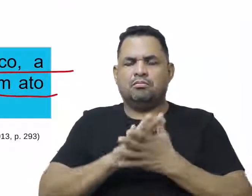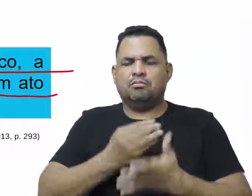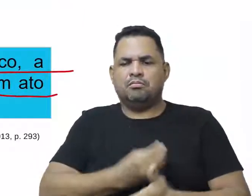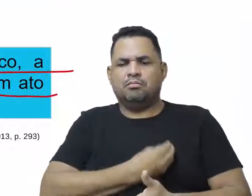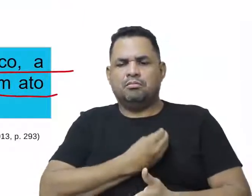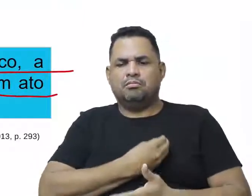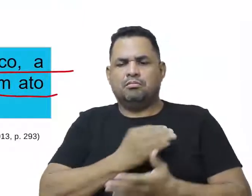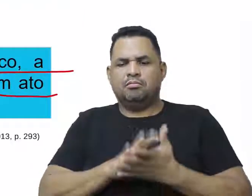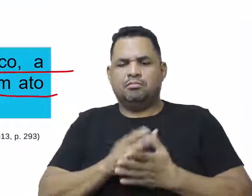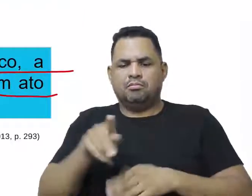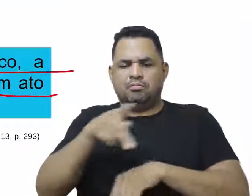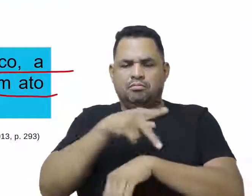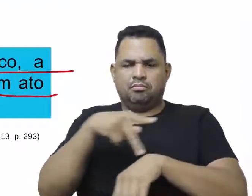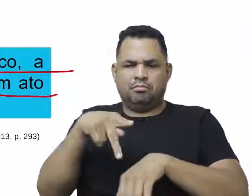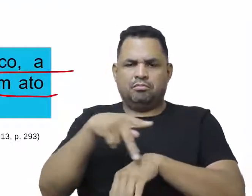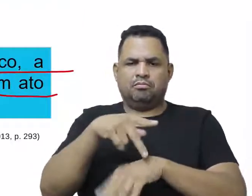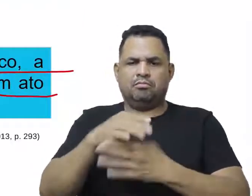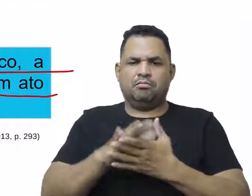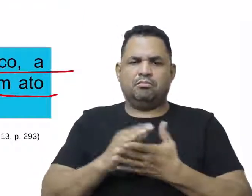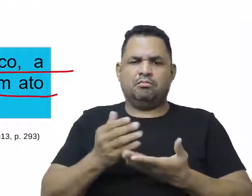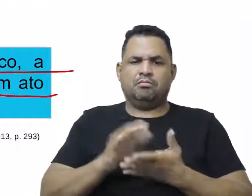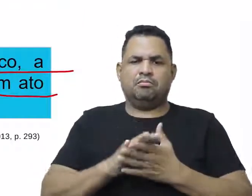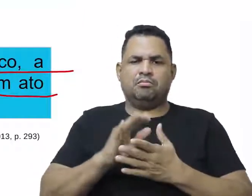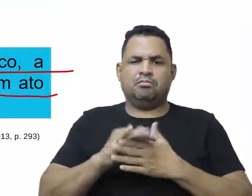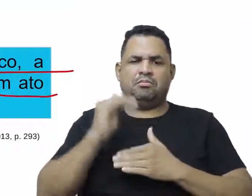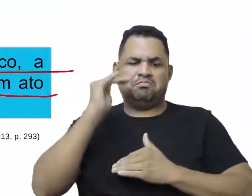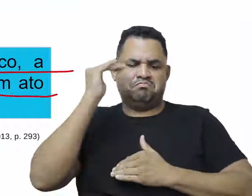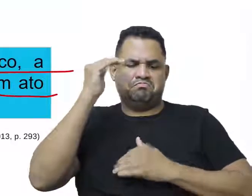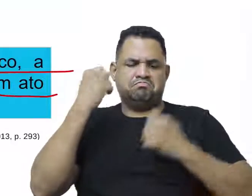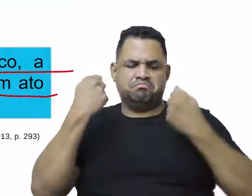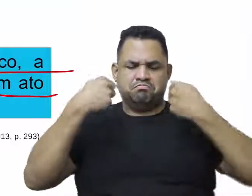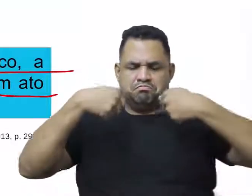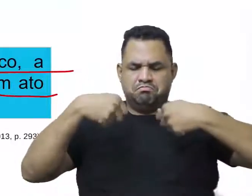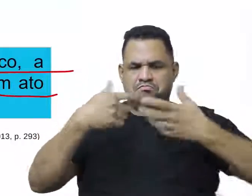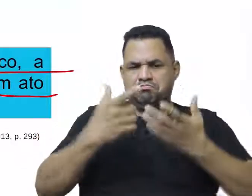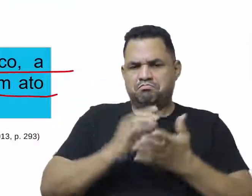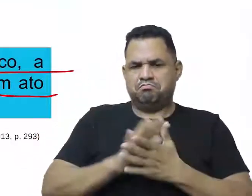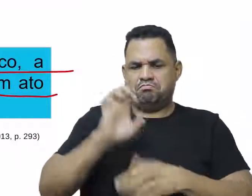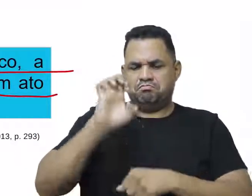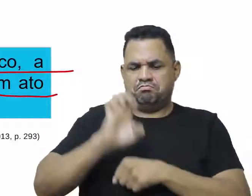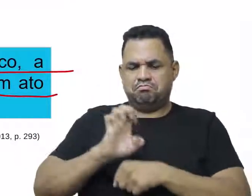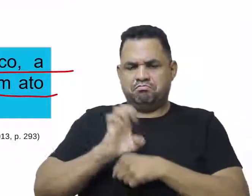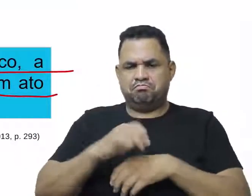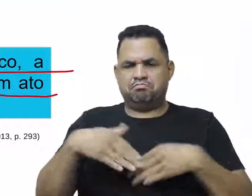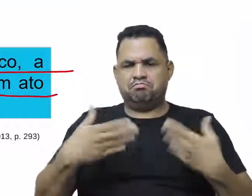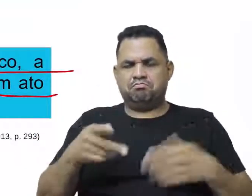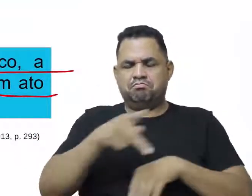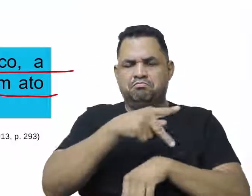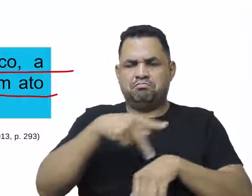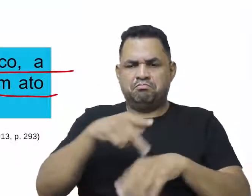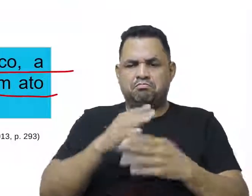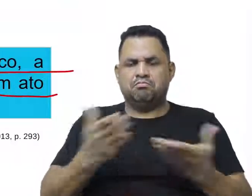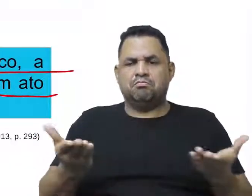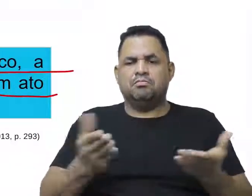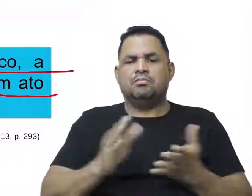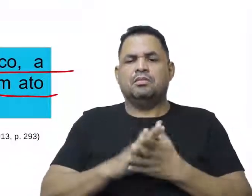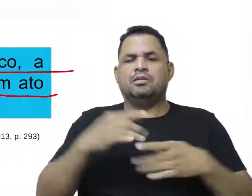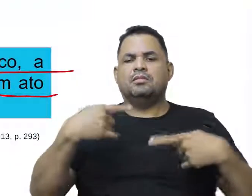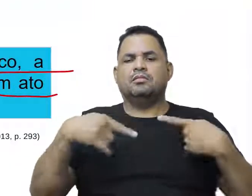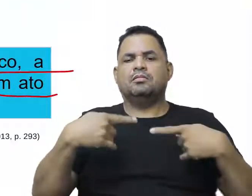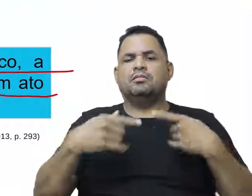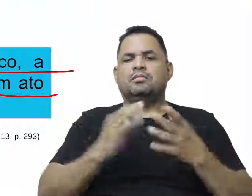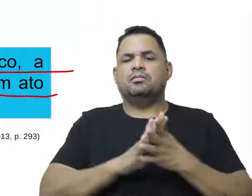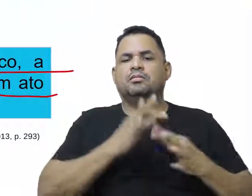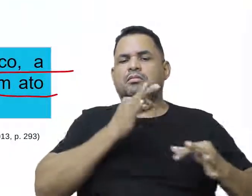vida desse país né do dessa soberania ligada a esse país aí desse país do ponto de vista político